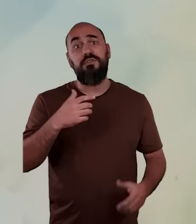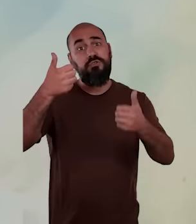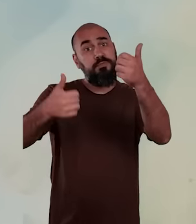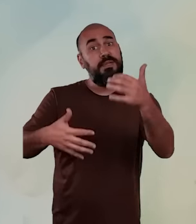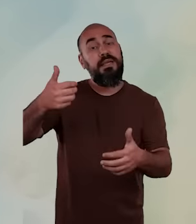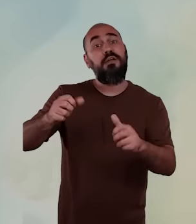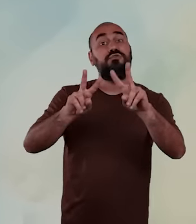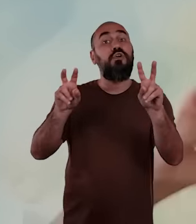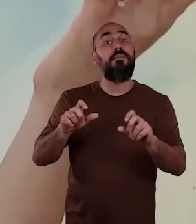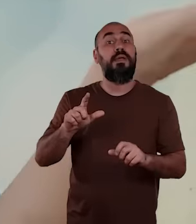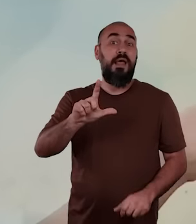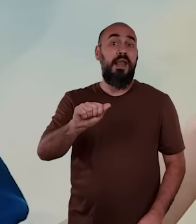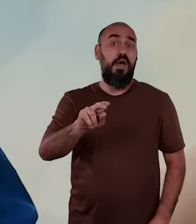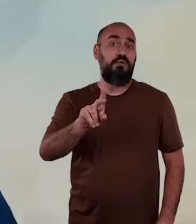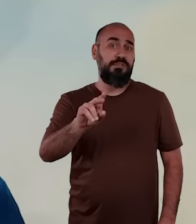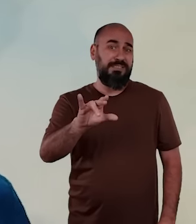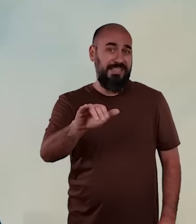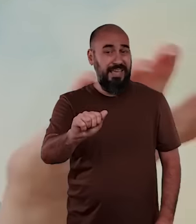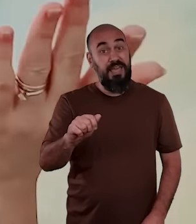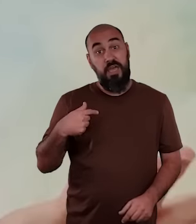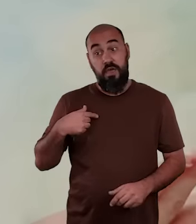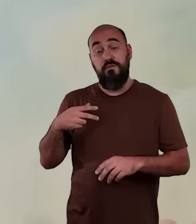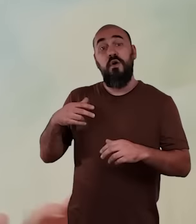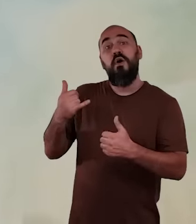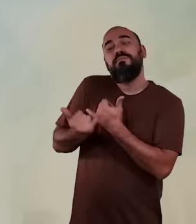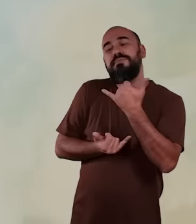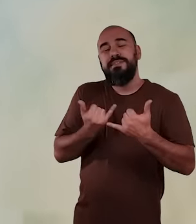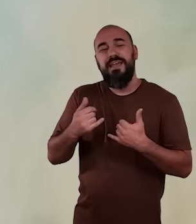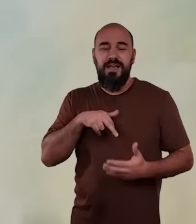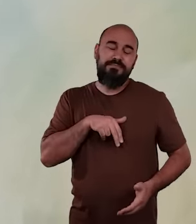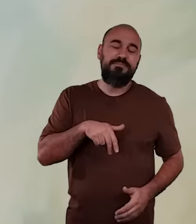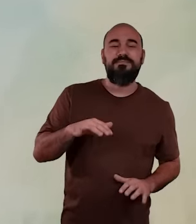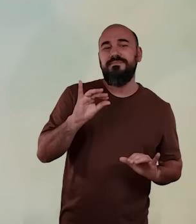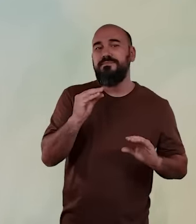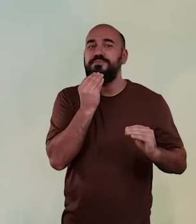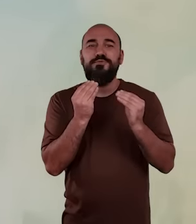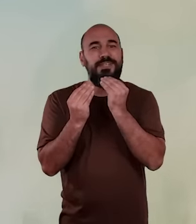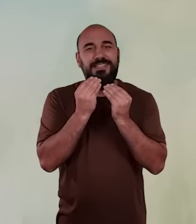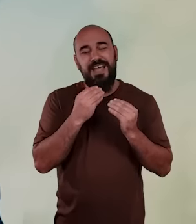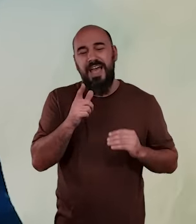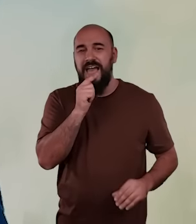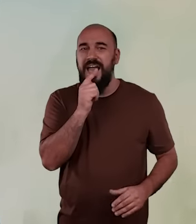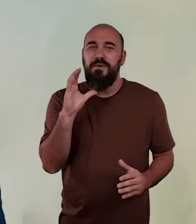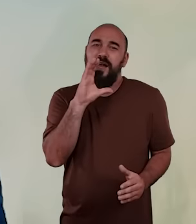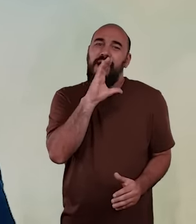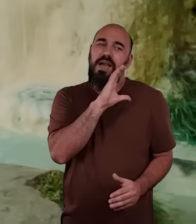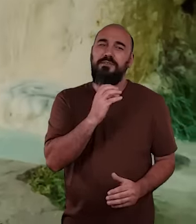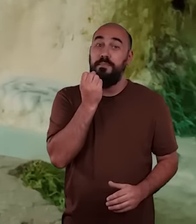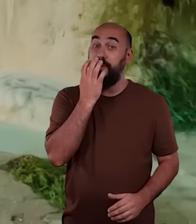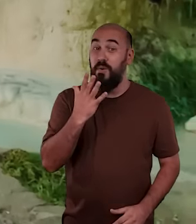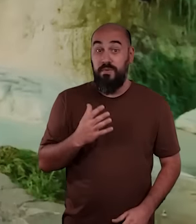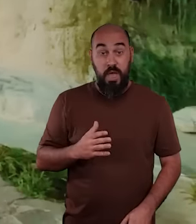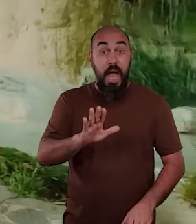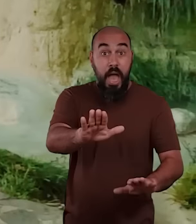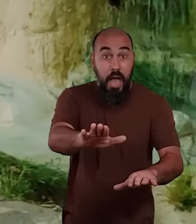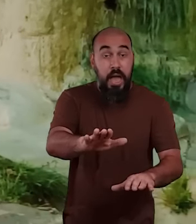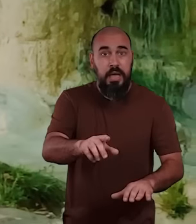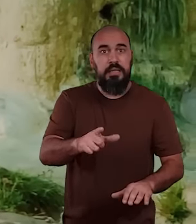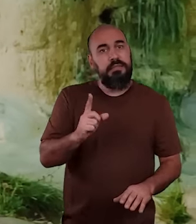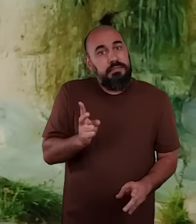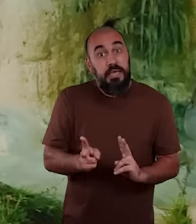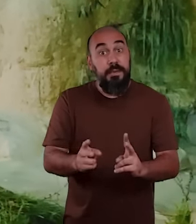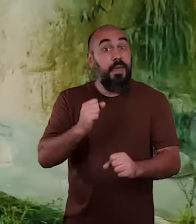sobre Laodiceia, eu vou ficar aqui com minhas amigas aproveitando, claro, essa água termal que é maravilhosa. E uma coisa,